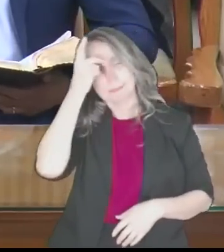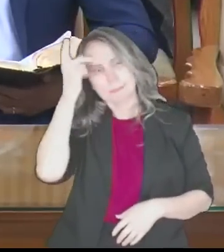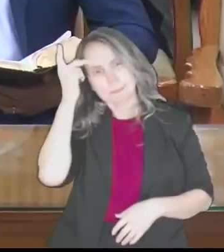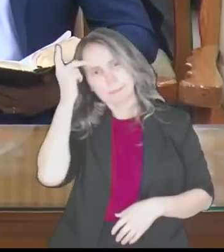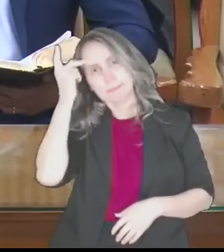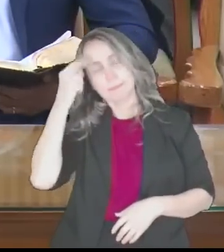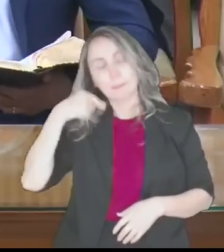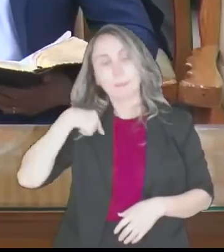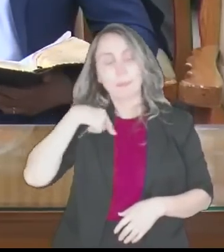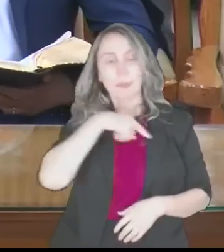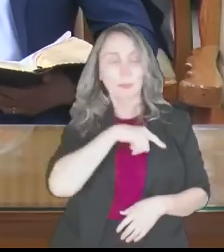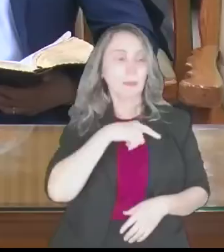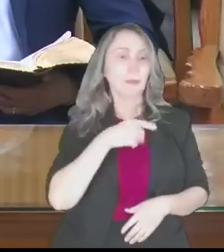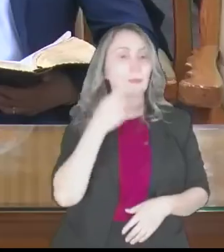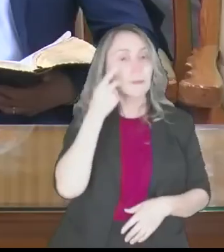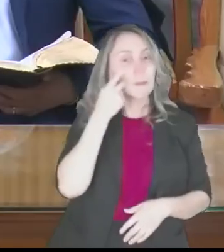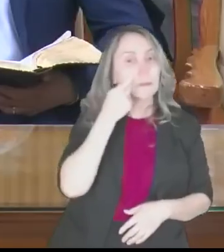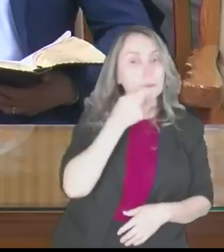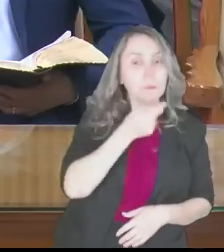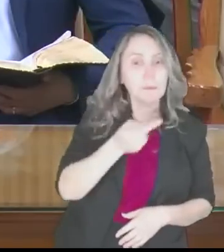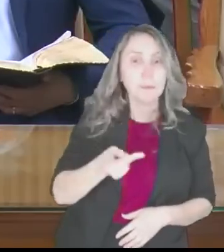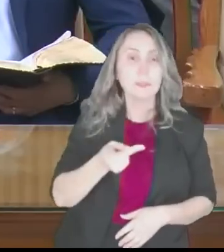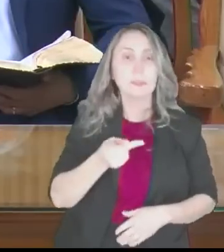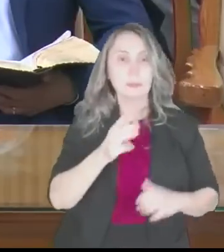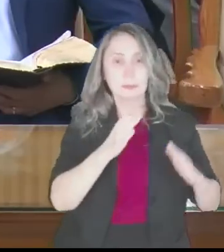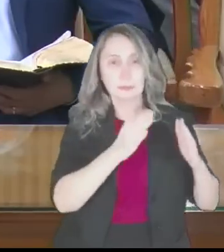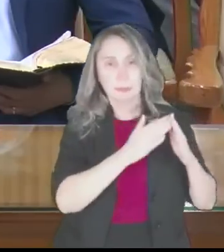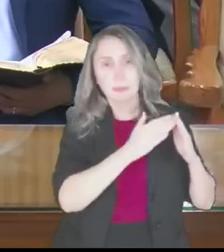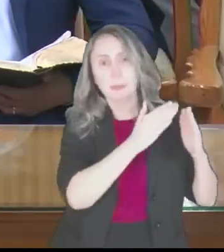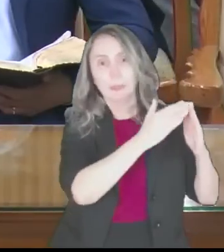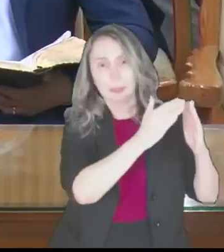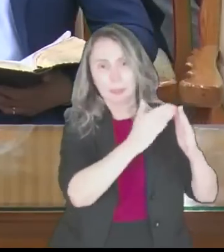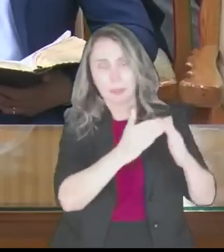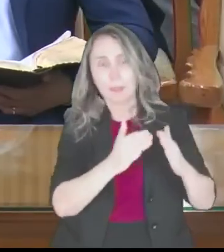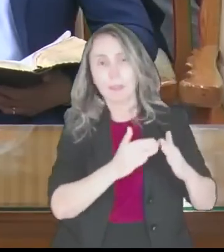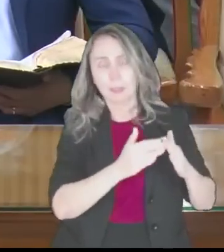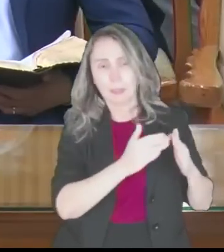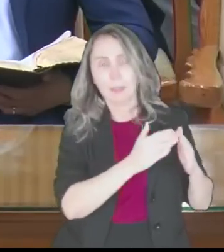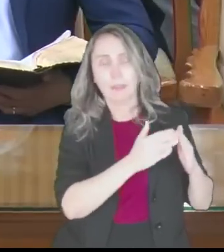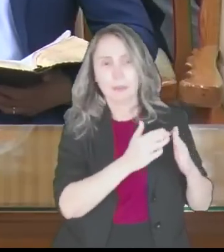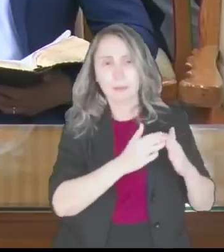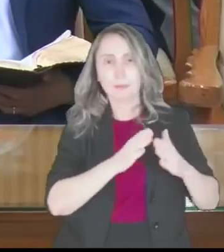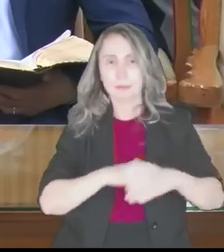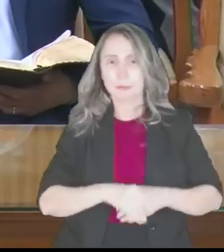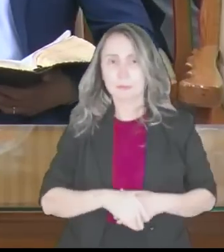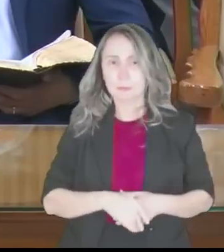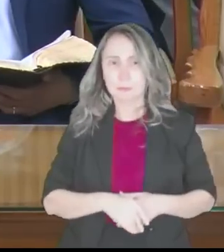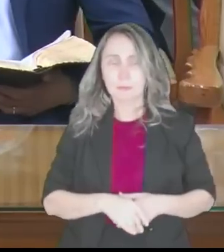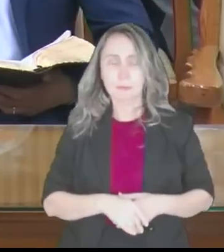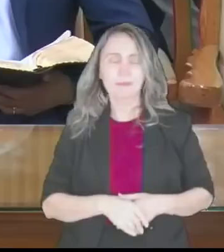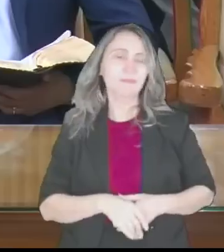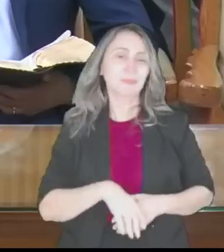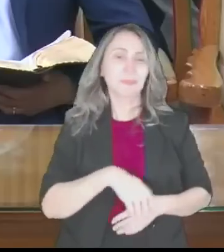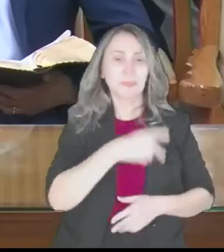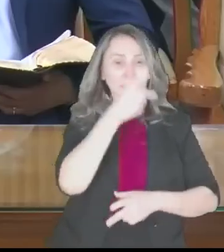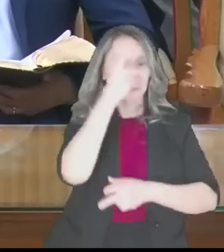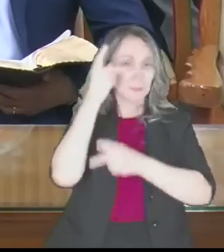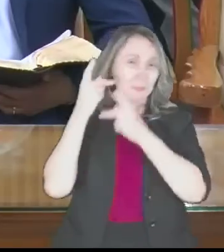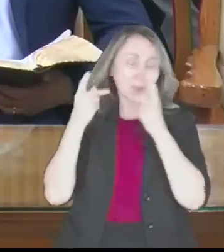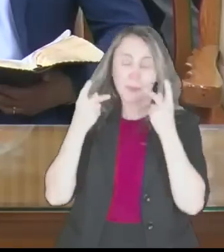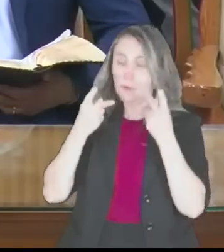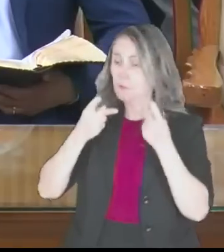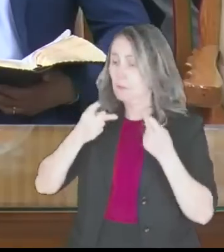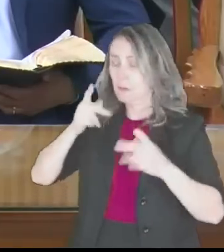quando a pessoa tem pastor que joga, em vez de jogar o amor no coração do povo, joga revolta. O povo estava revoltado com o ministério, o povo